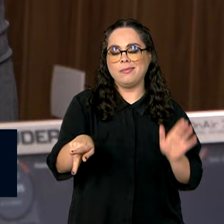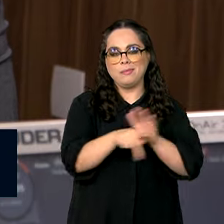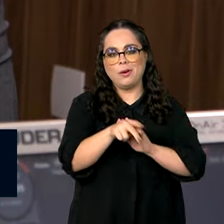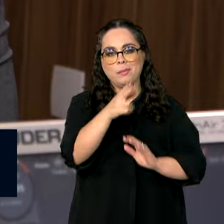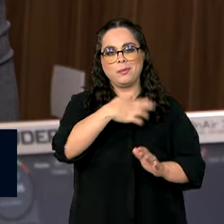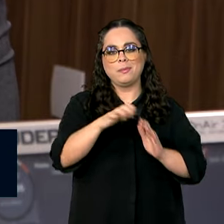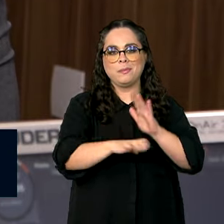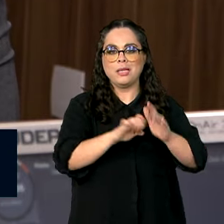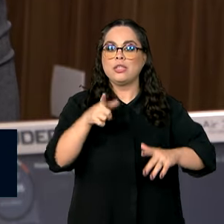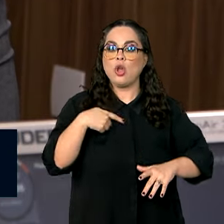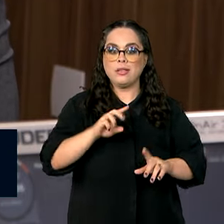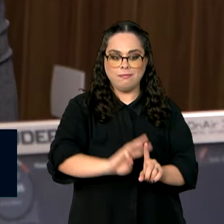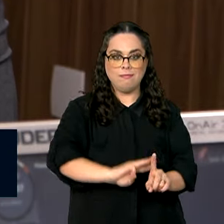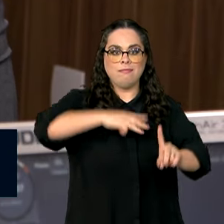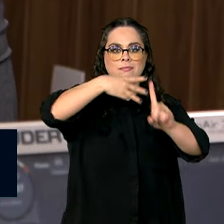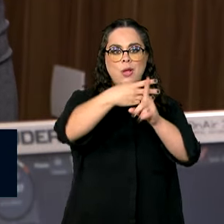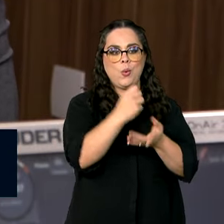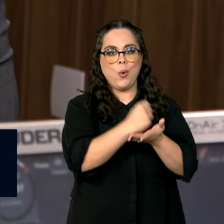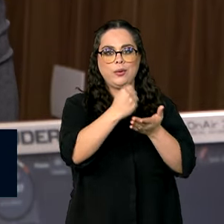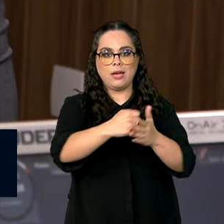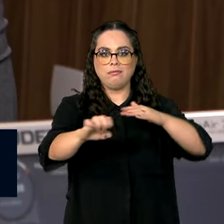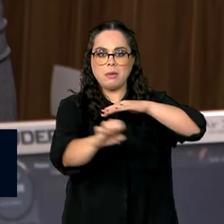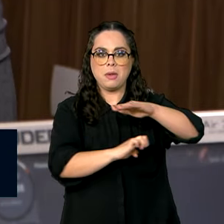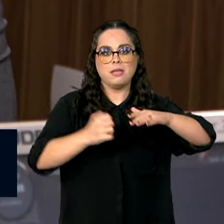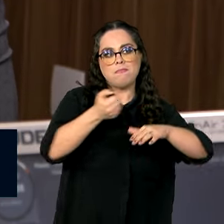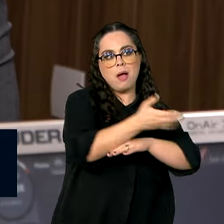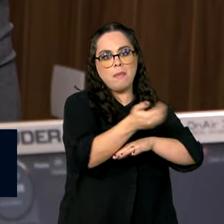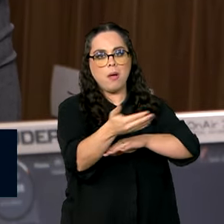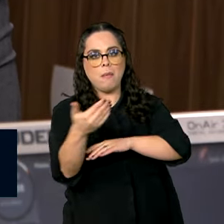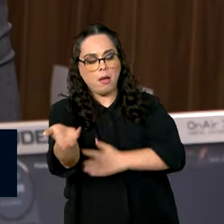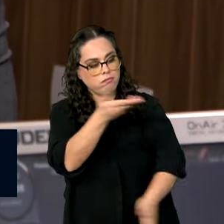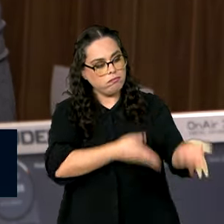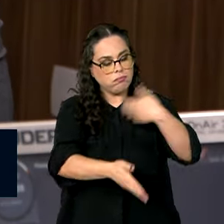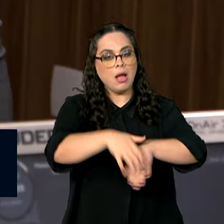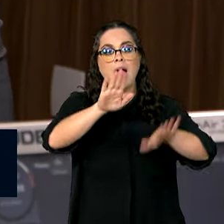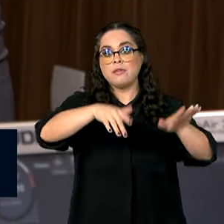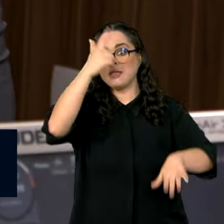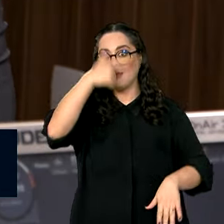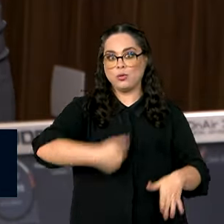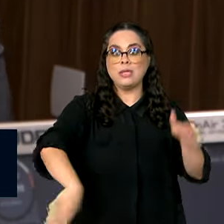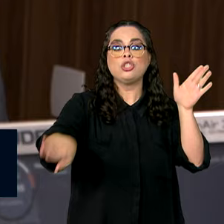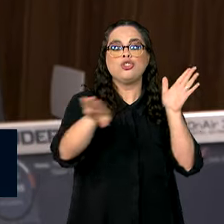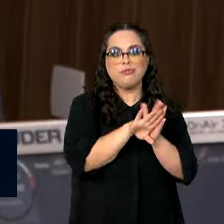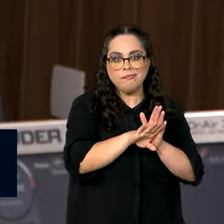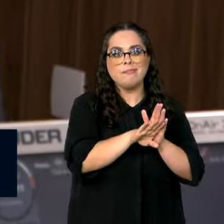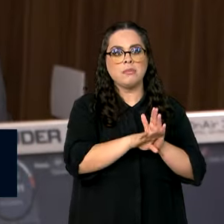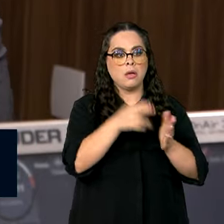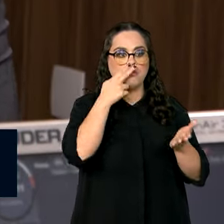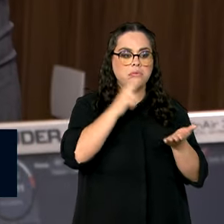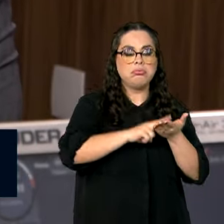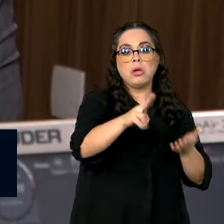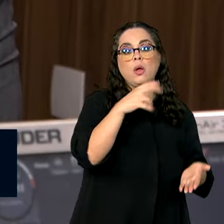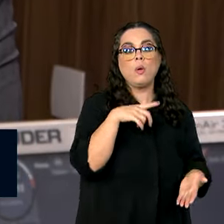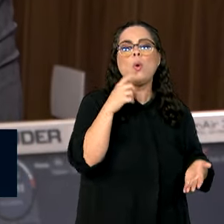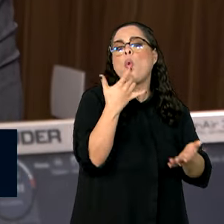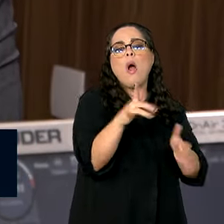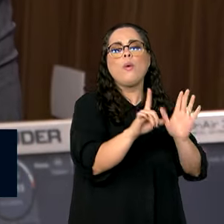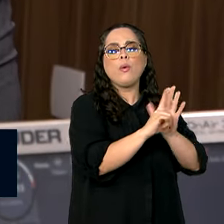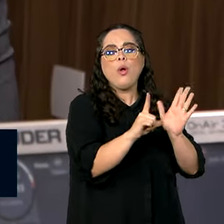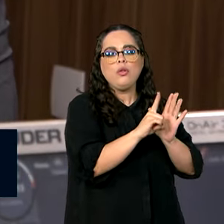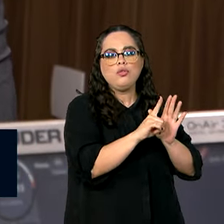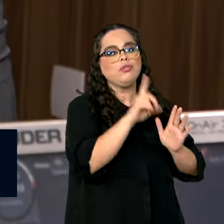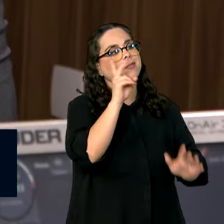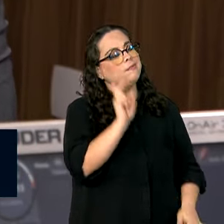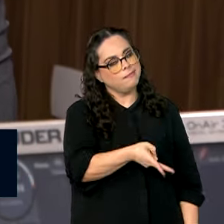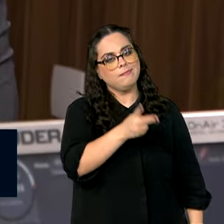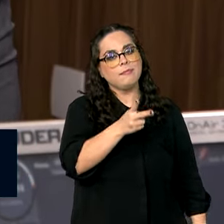número de contratos que foram fechados com empresas é importante que as pessoas às vezes chega a mercadoria comprei por determinada loja mas quem entrega é